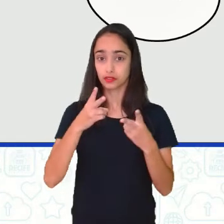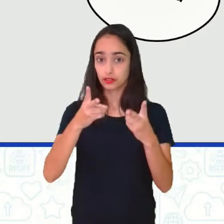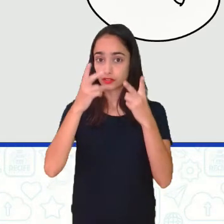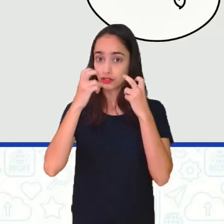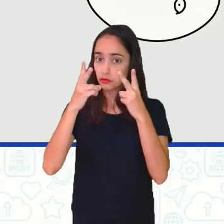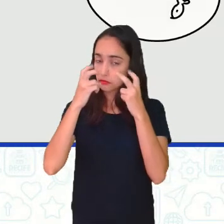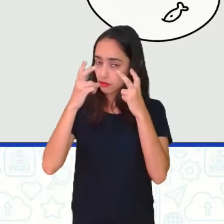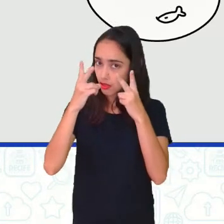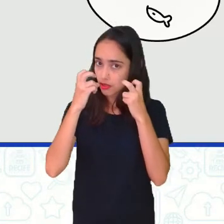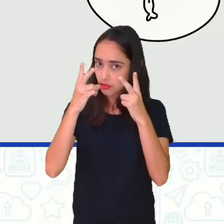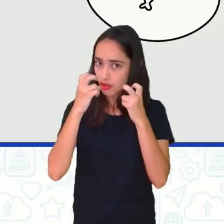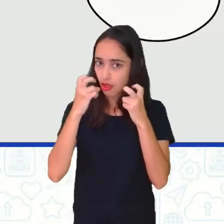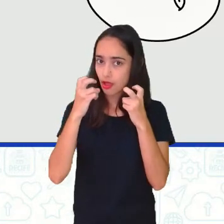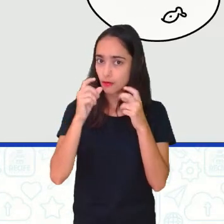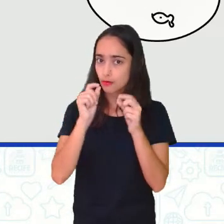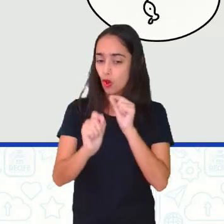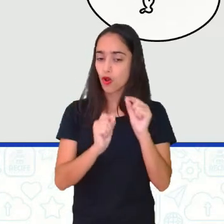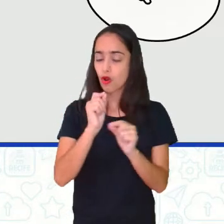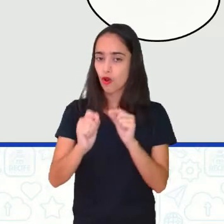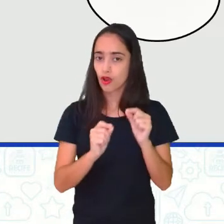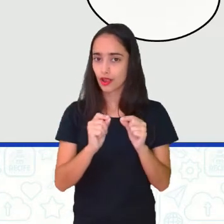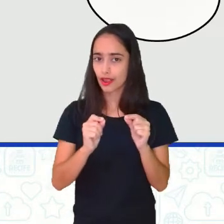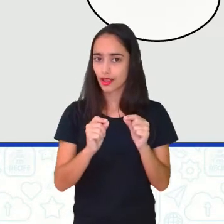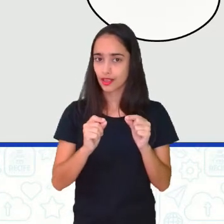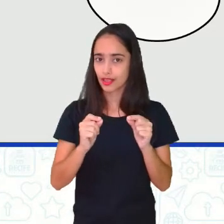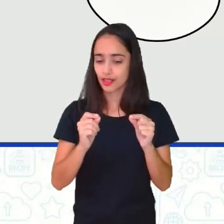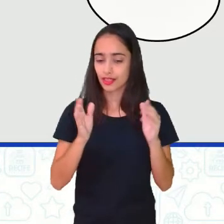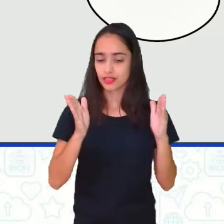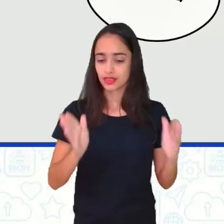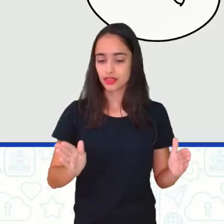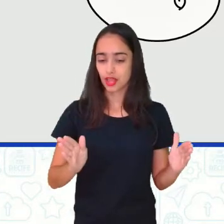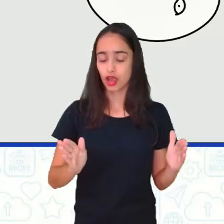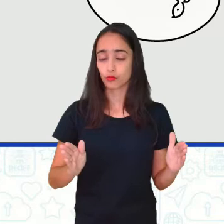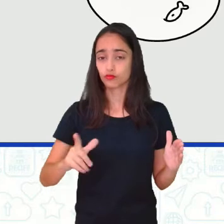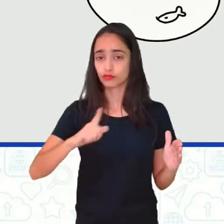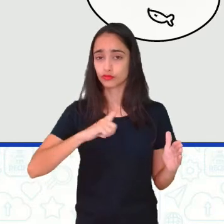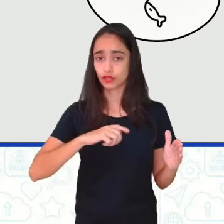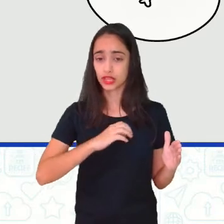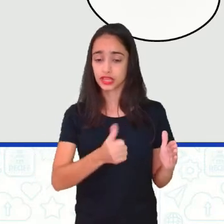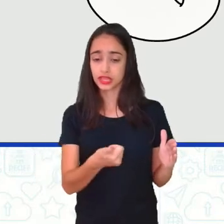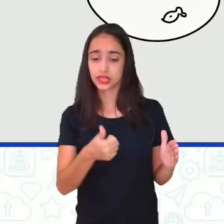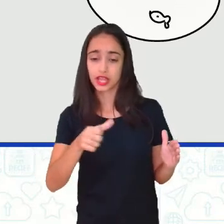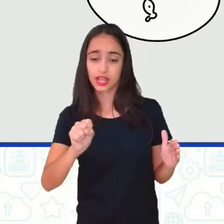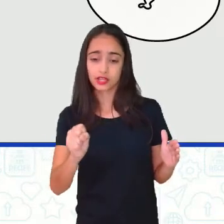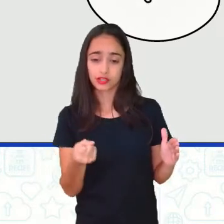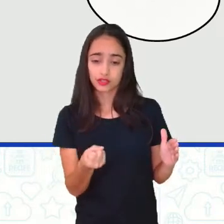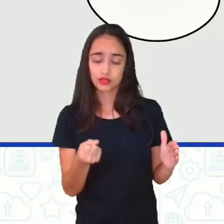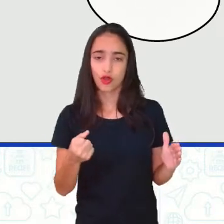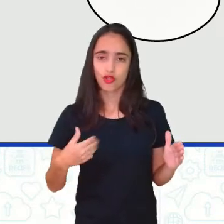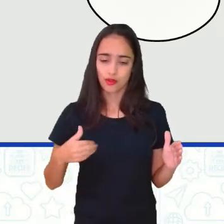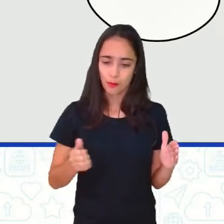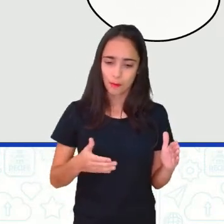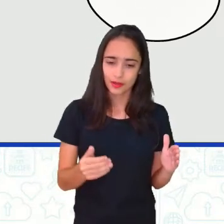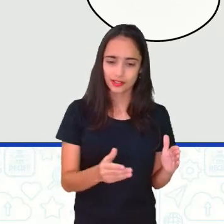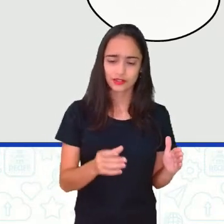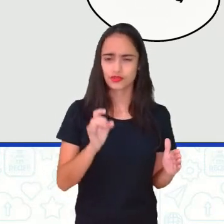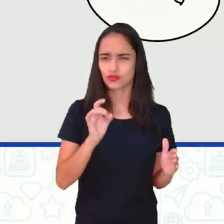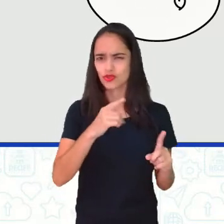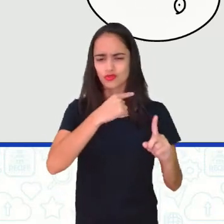Perceba. Se no aquário tem 18 peixinhos, como é que eu sei? Somei ali. 1 e 4,